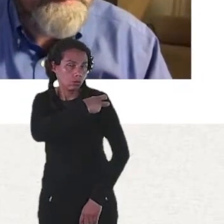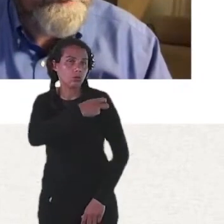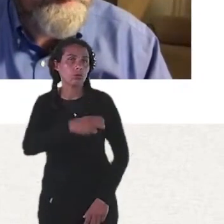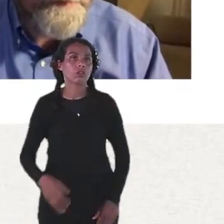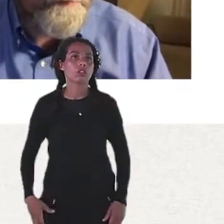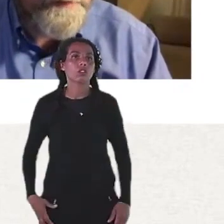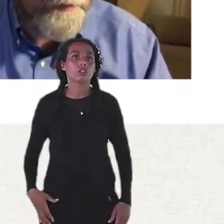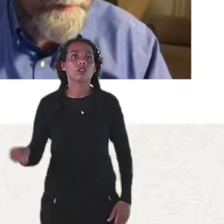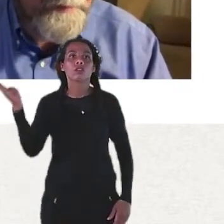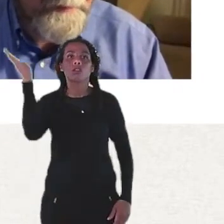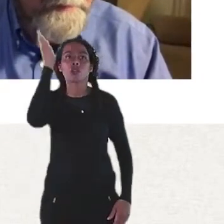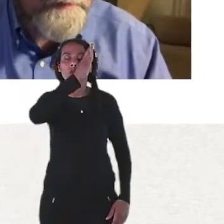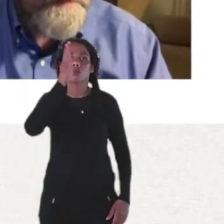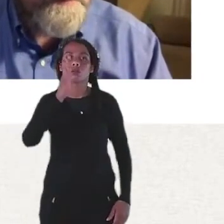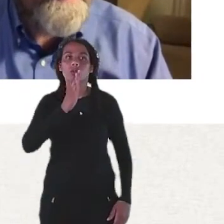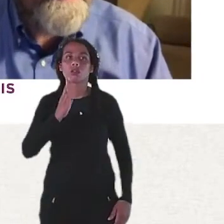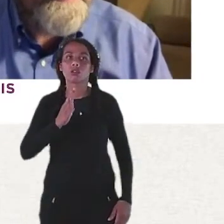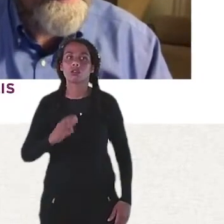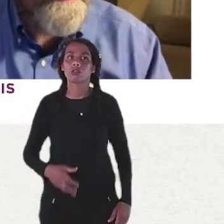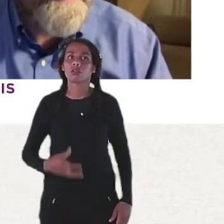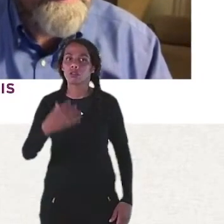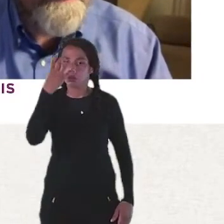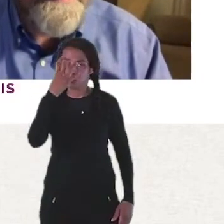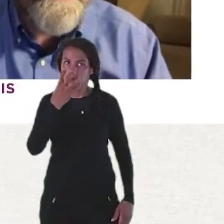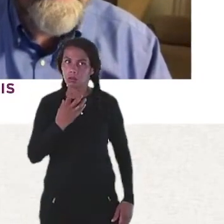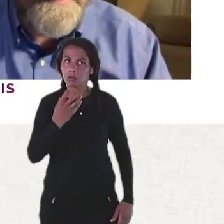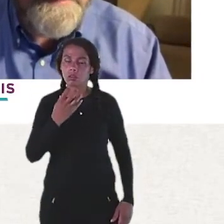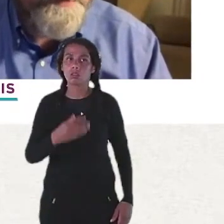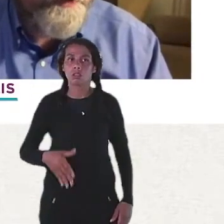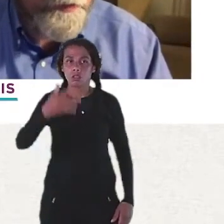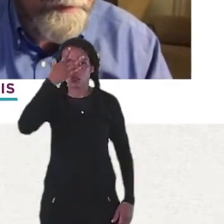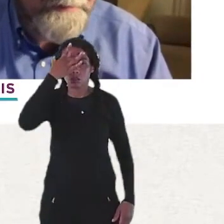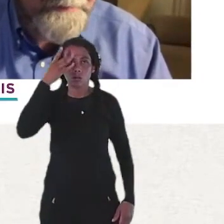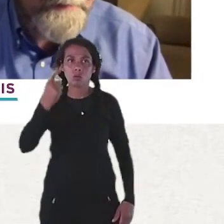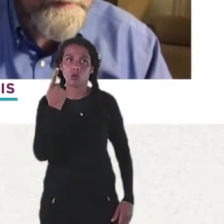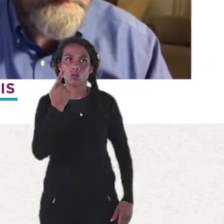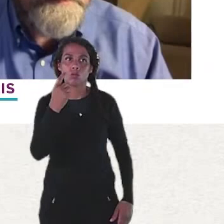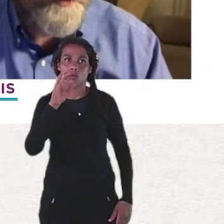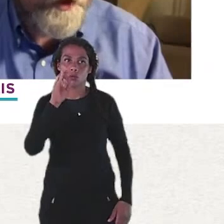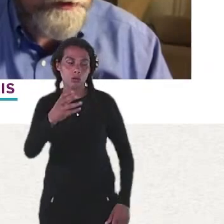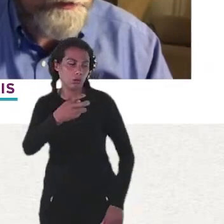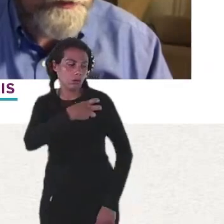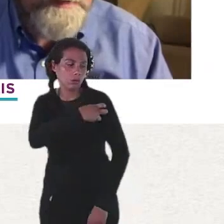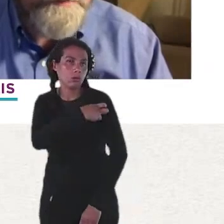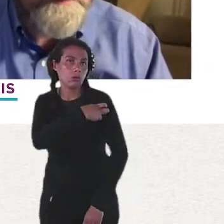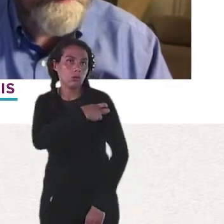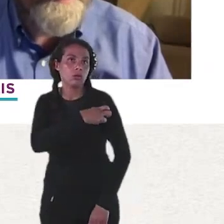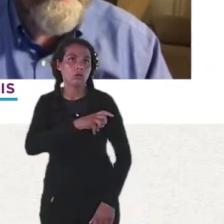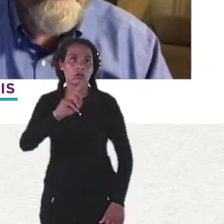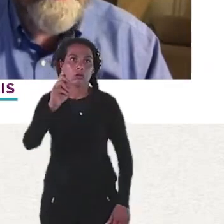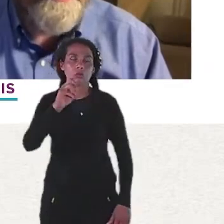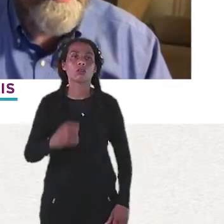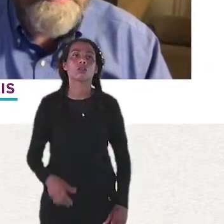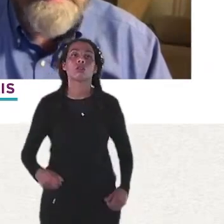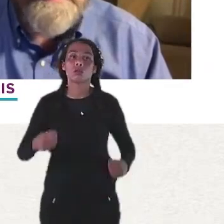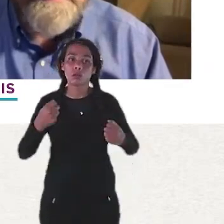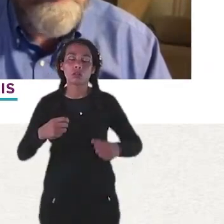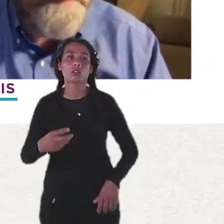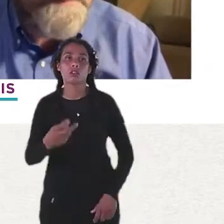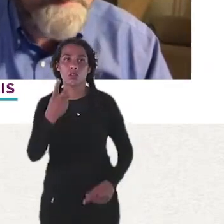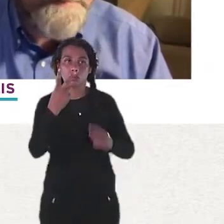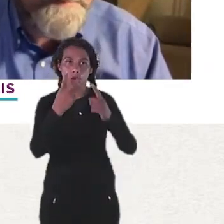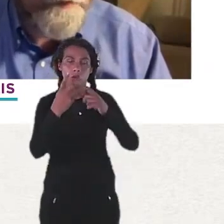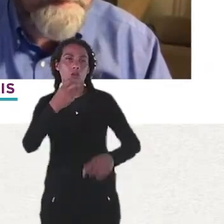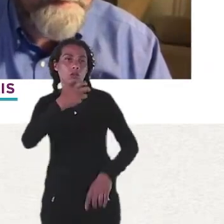estão aparecendo para a segunda dose, nós estamos tendo uma discrepância absurda. Todos os dias eu acompanho o número de